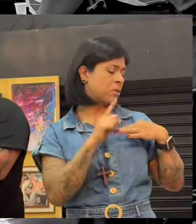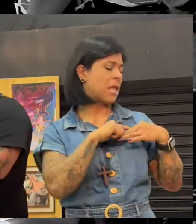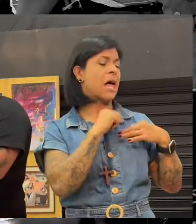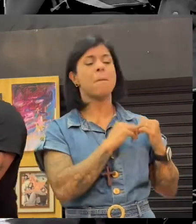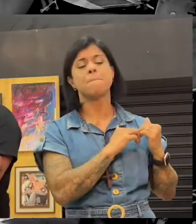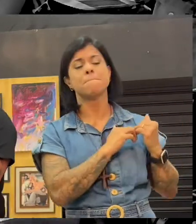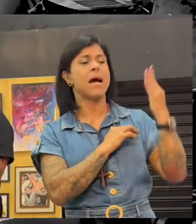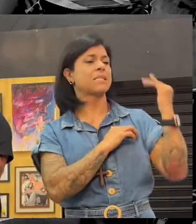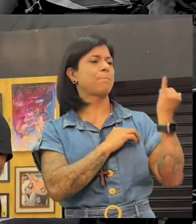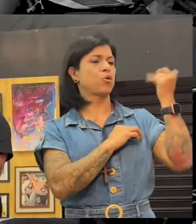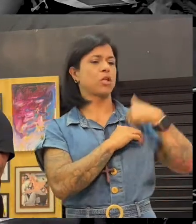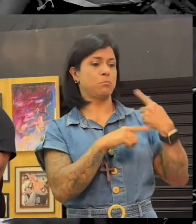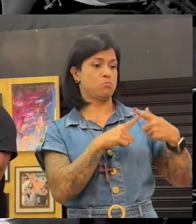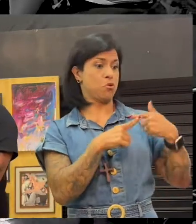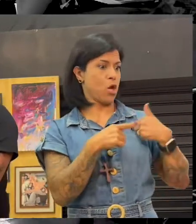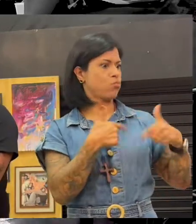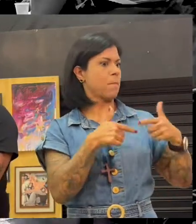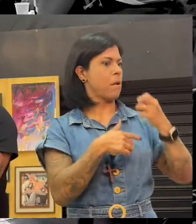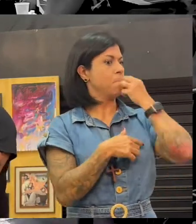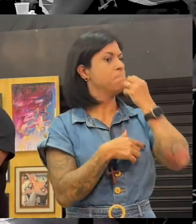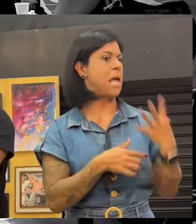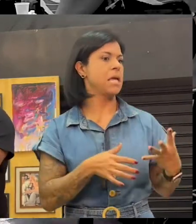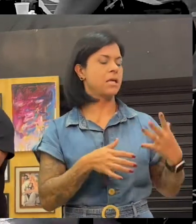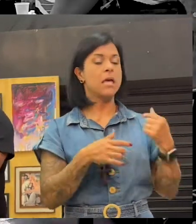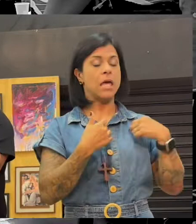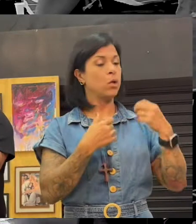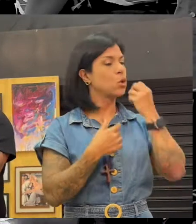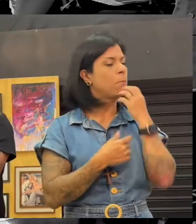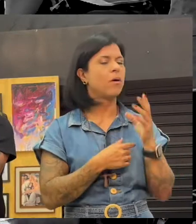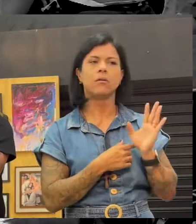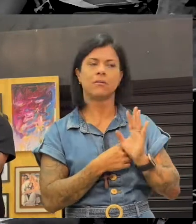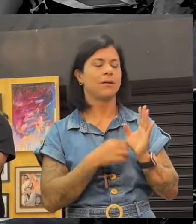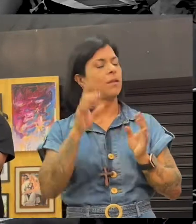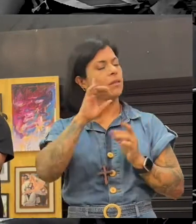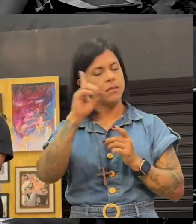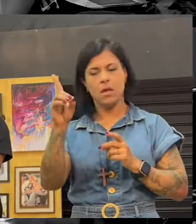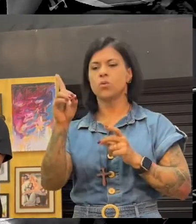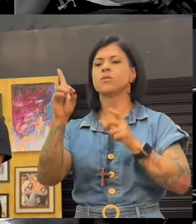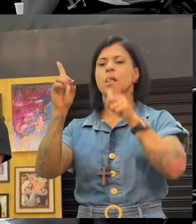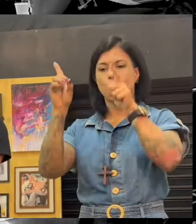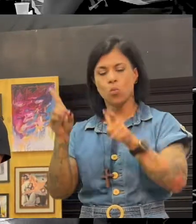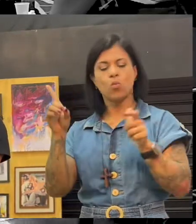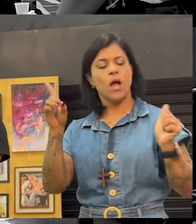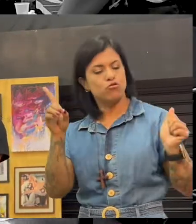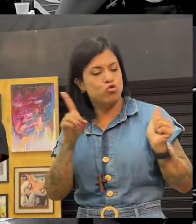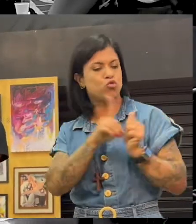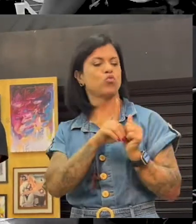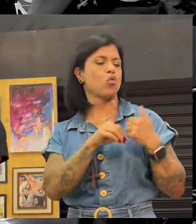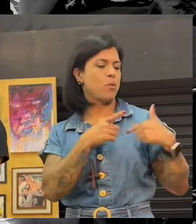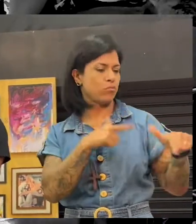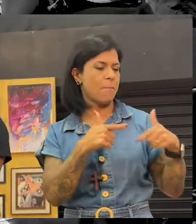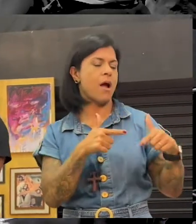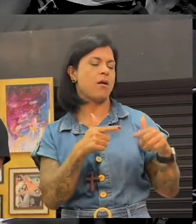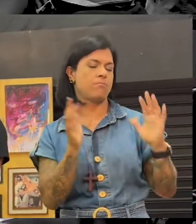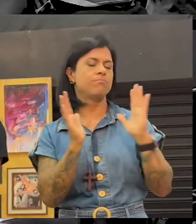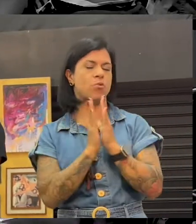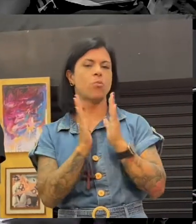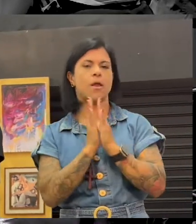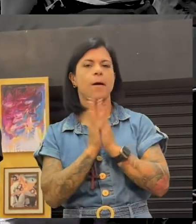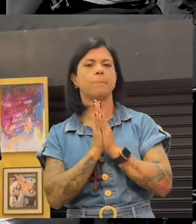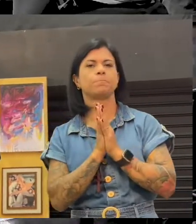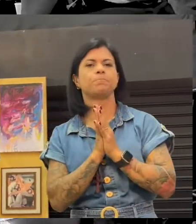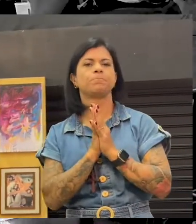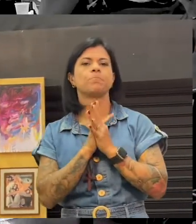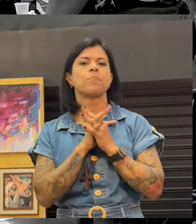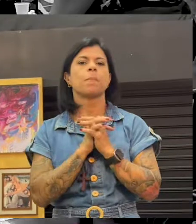não é bom. Você precisa entender onde Deus está nesse lugar. Amém? Feche os seus olhos.